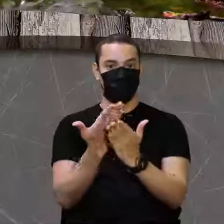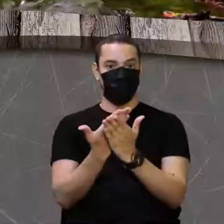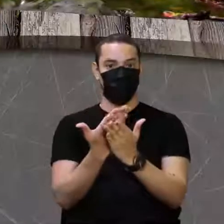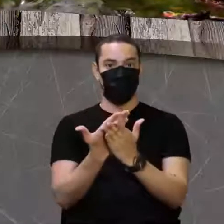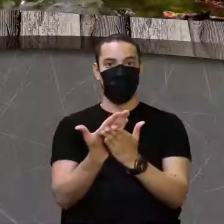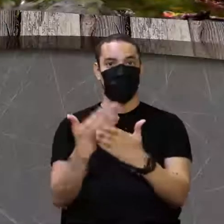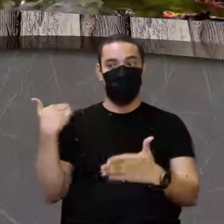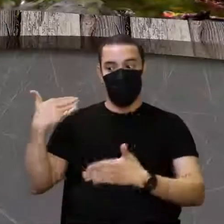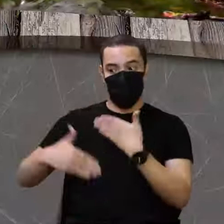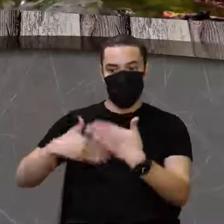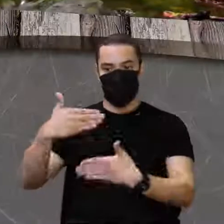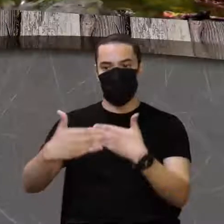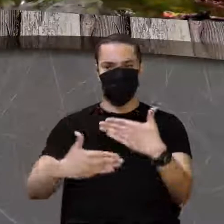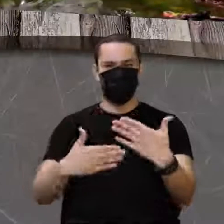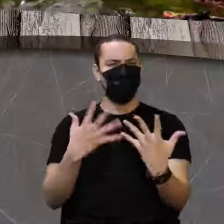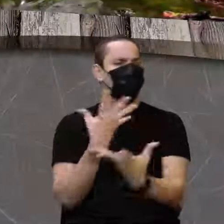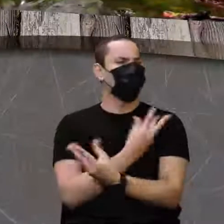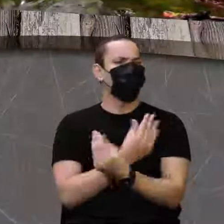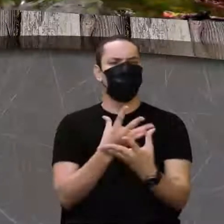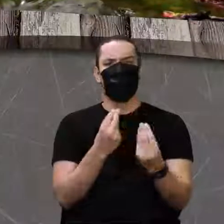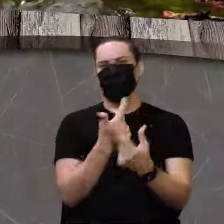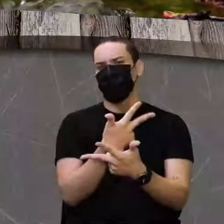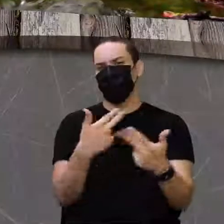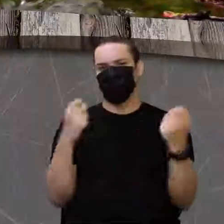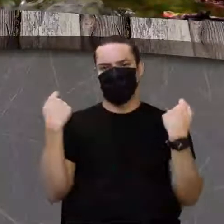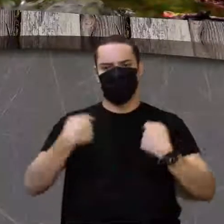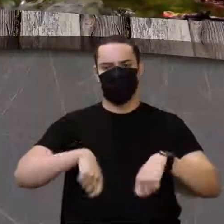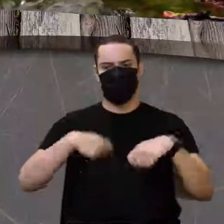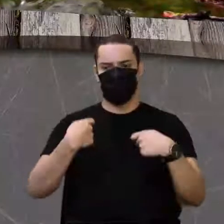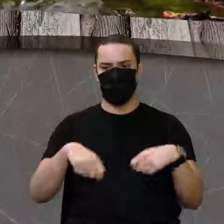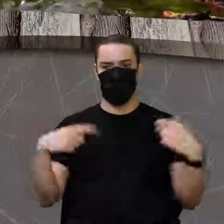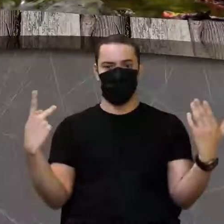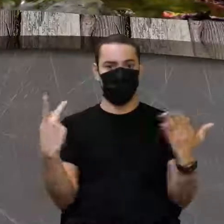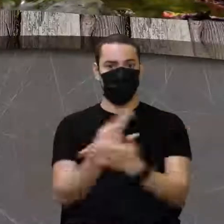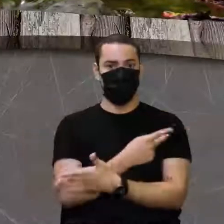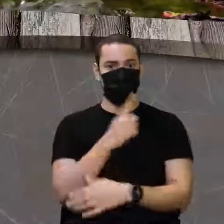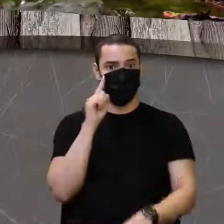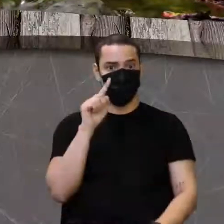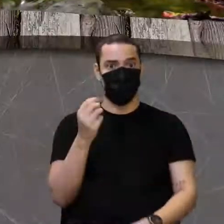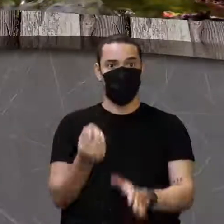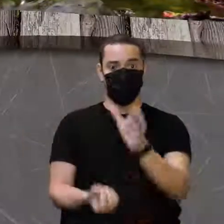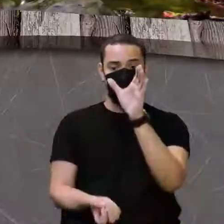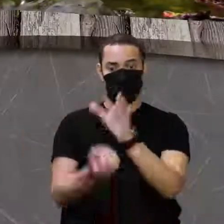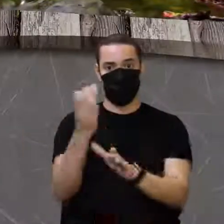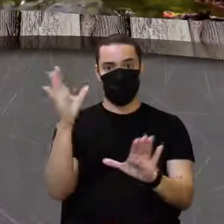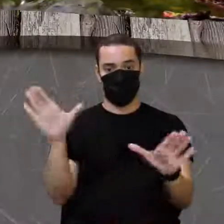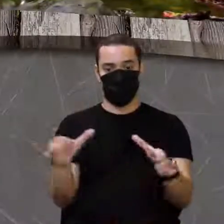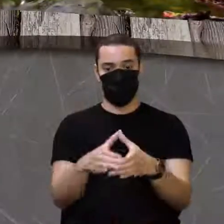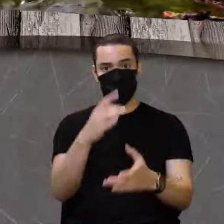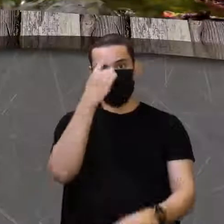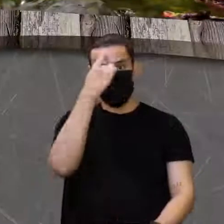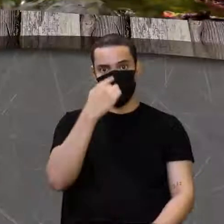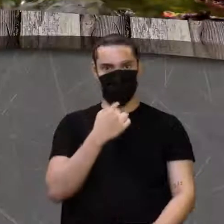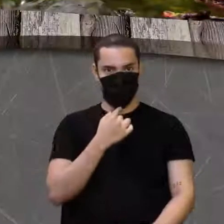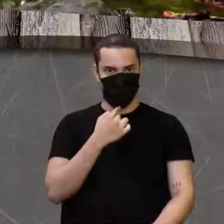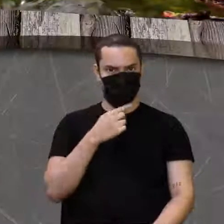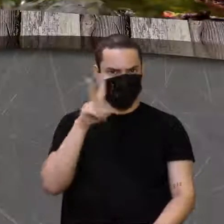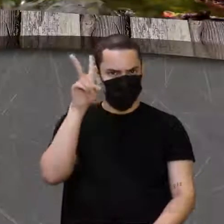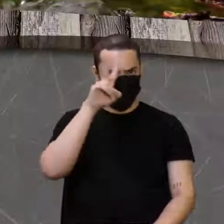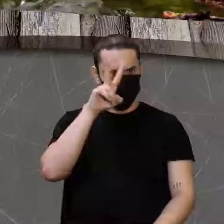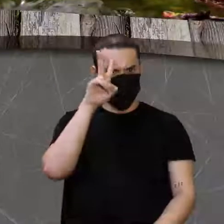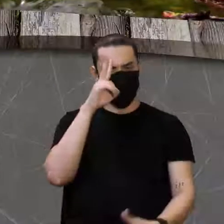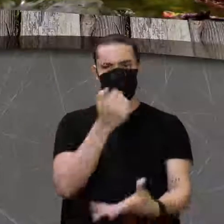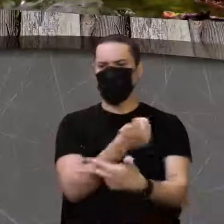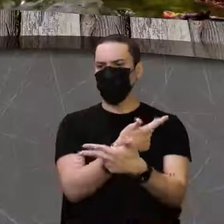especiação. Muita coisa precisa acontecer para que você, de fato, tenha o surgimento de uma nova espécie. Lembra?